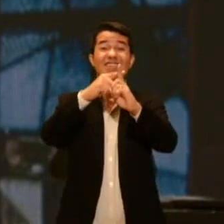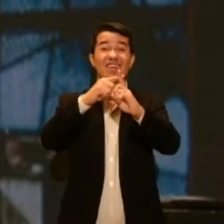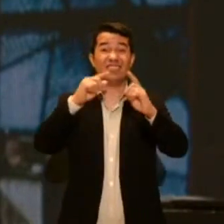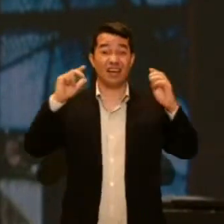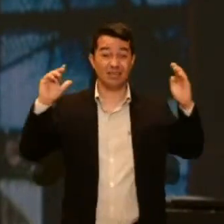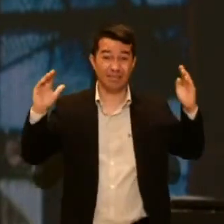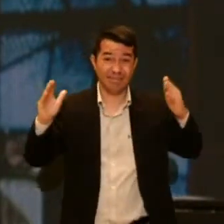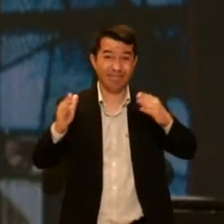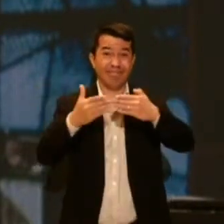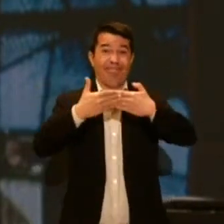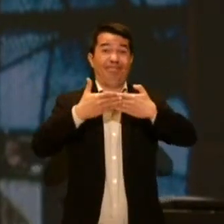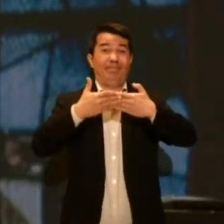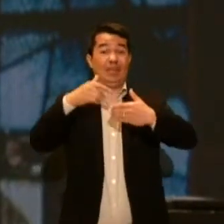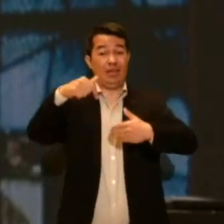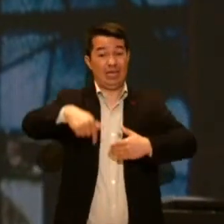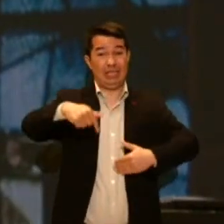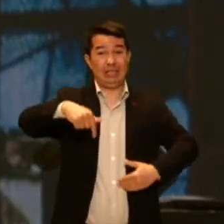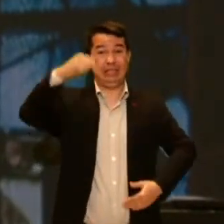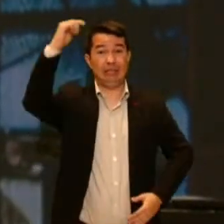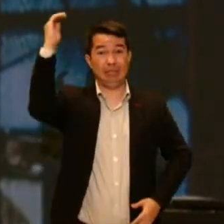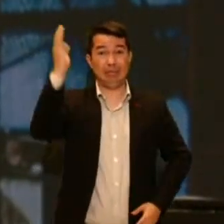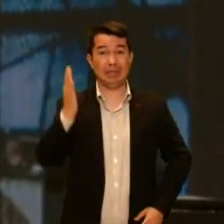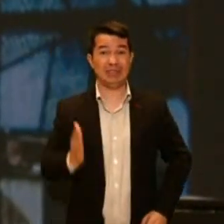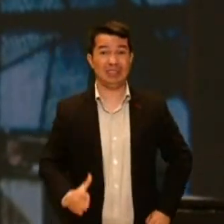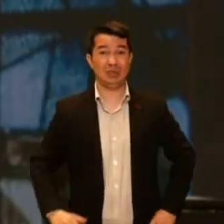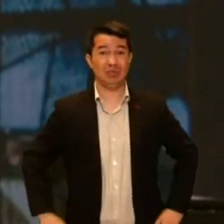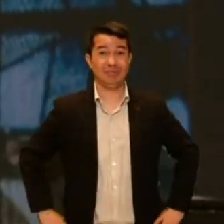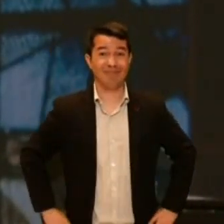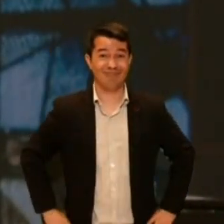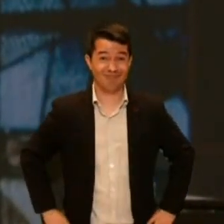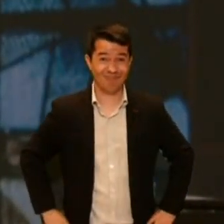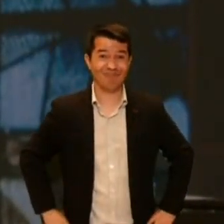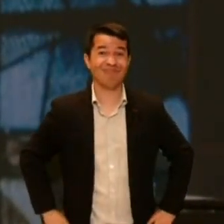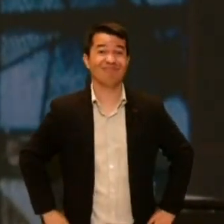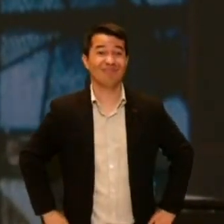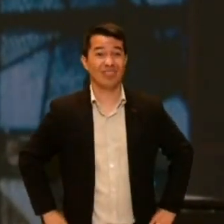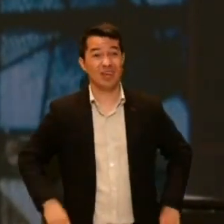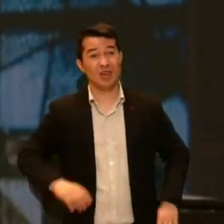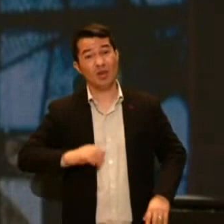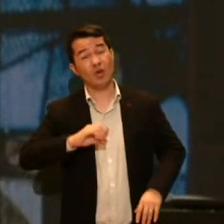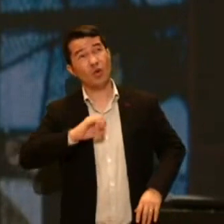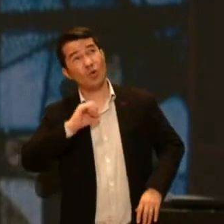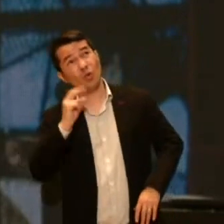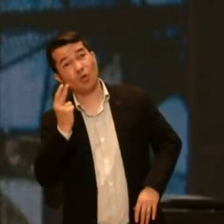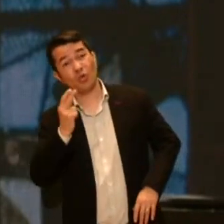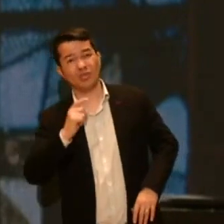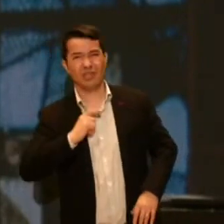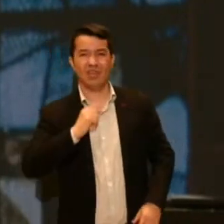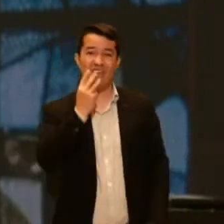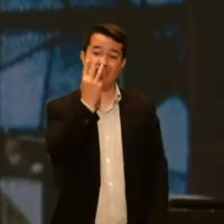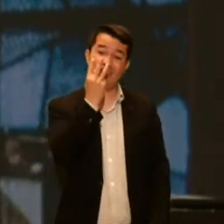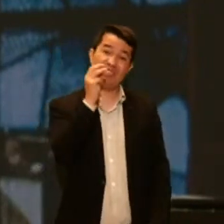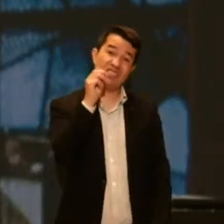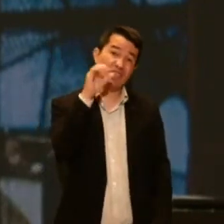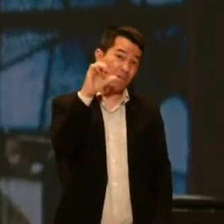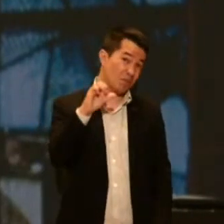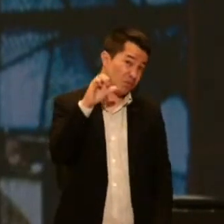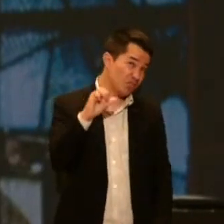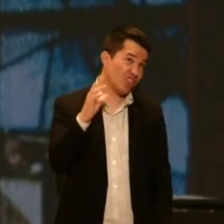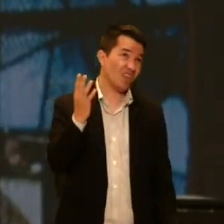inteiro estiveram fechados, ou mesmo com a sua capacidade limitada por causa